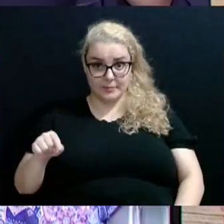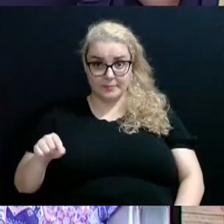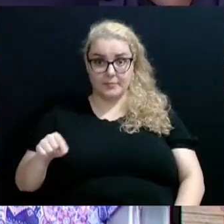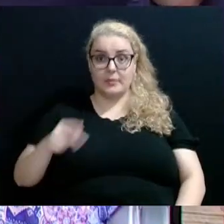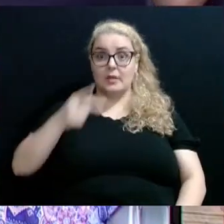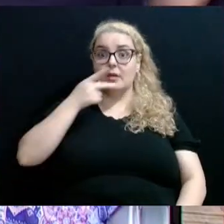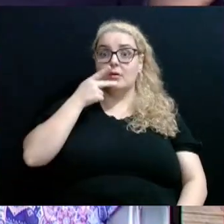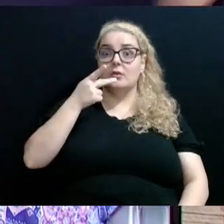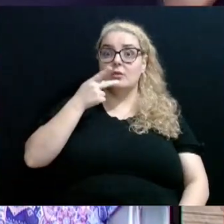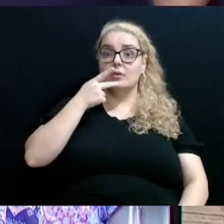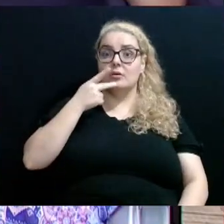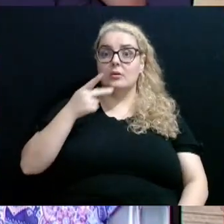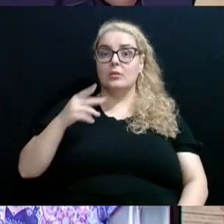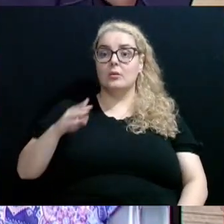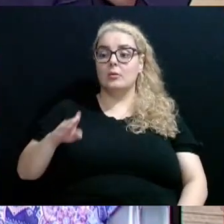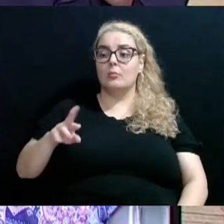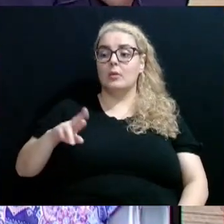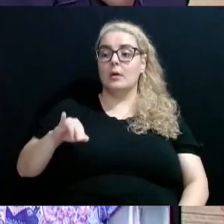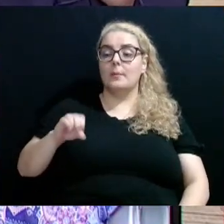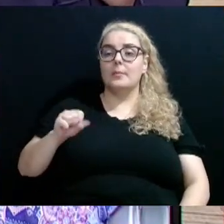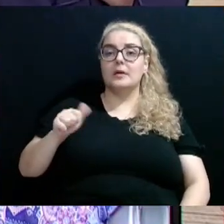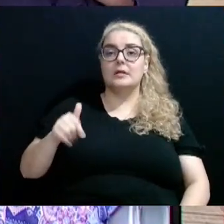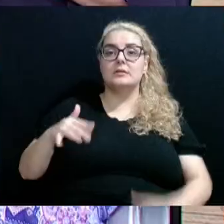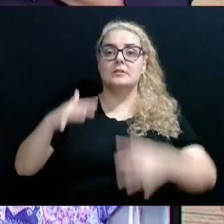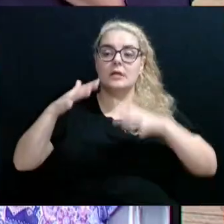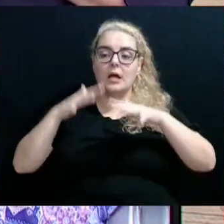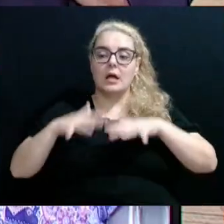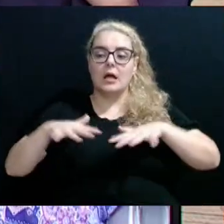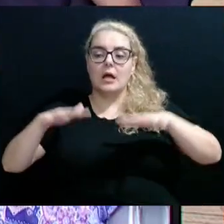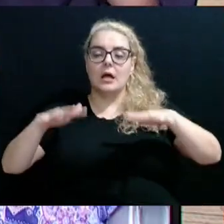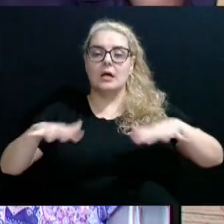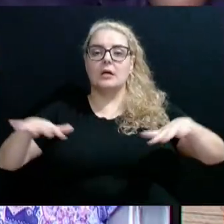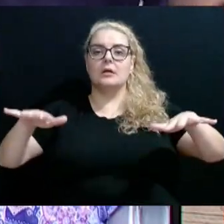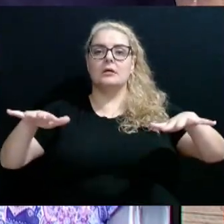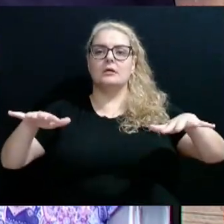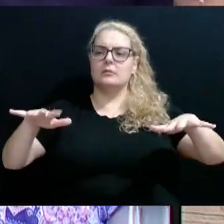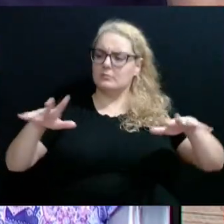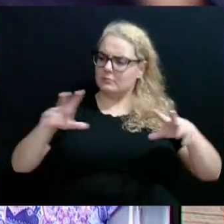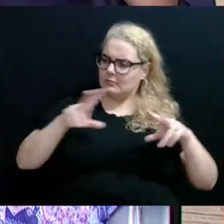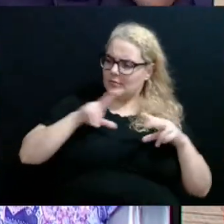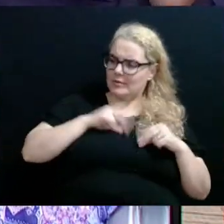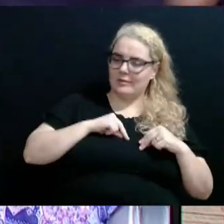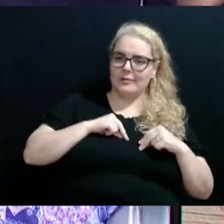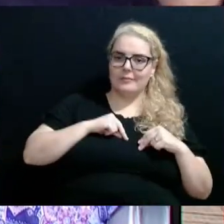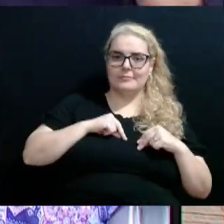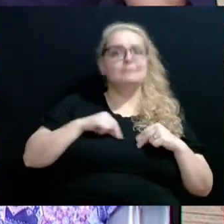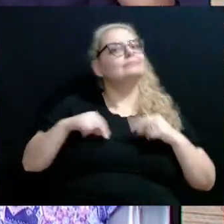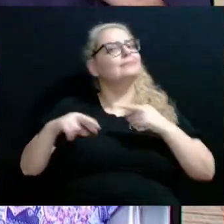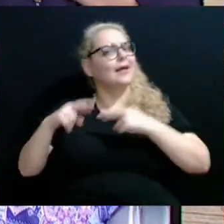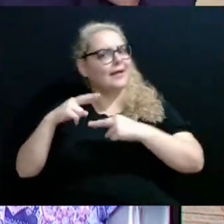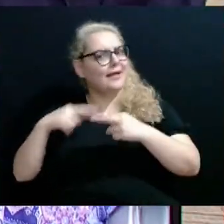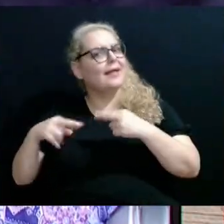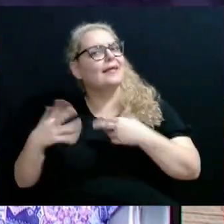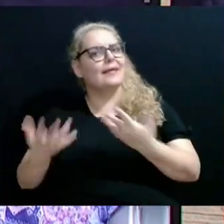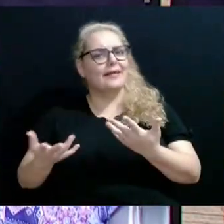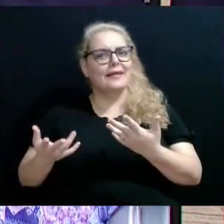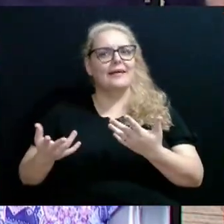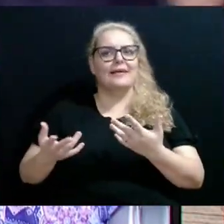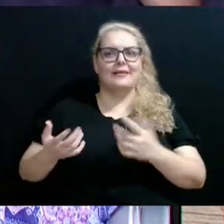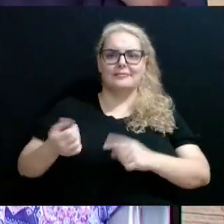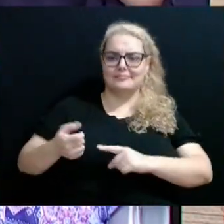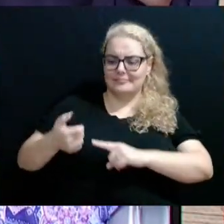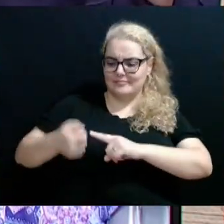uma brisa suave. A hora que eu li isso, eu falei, nossa, tô comercializando incenso,